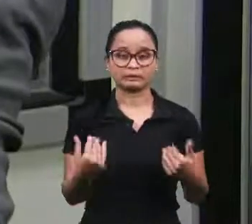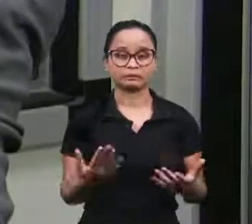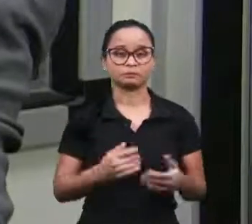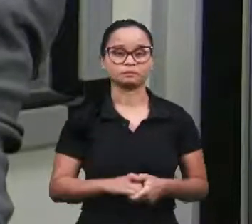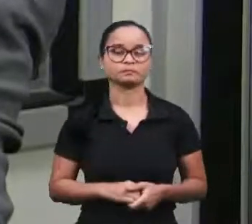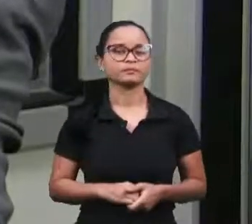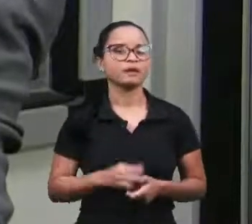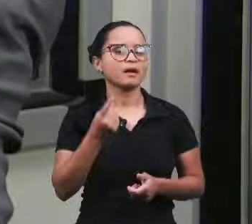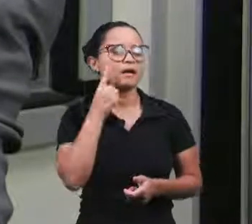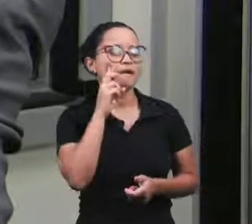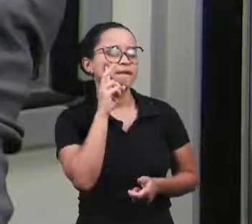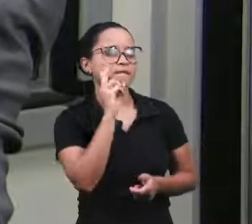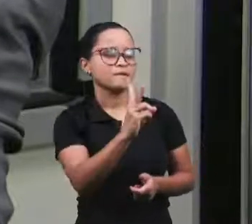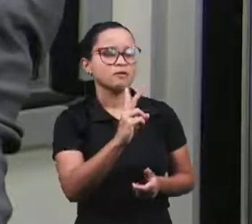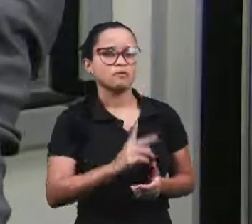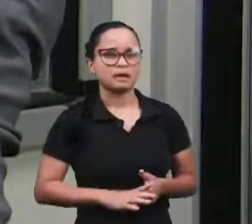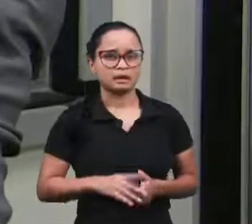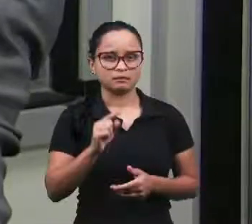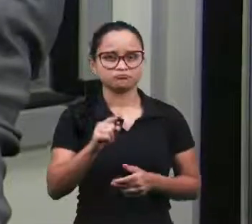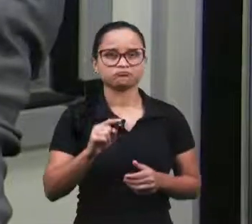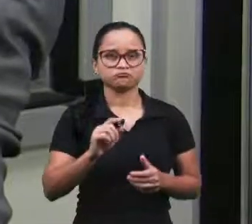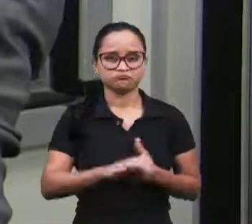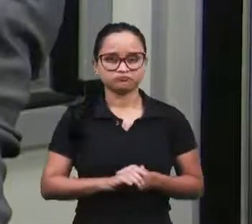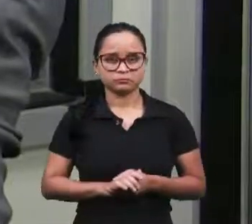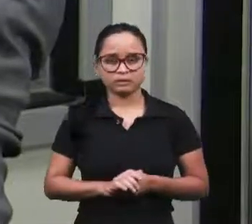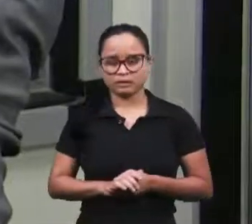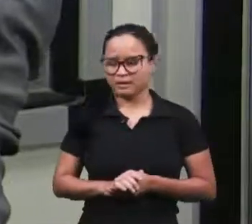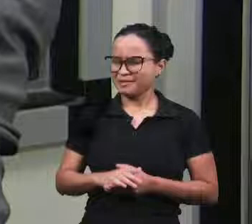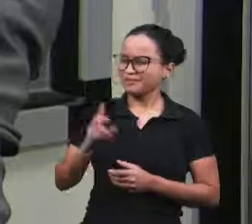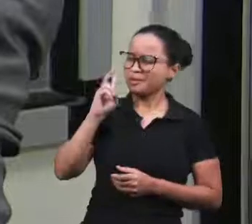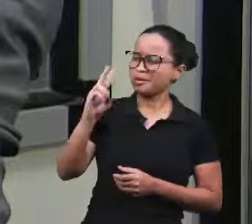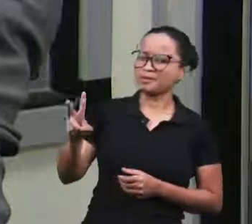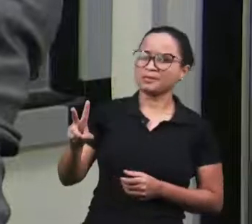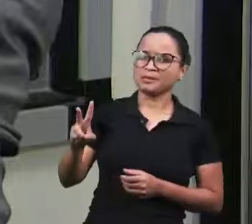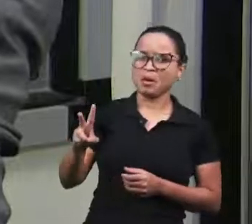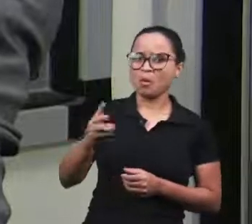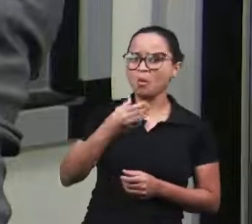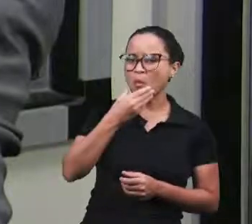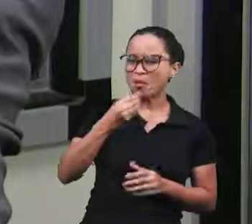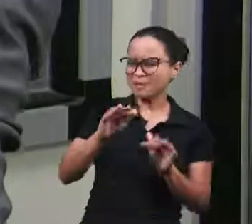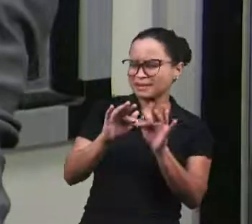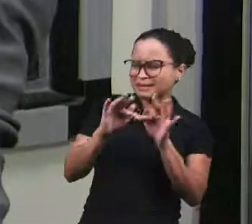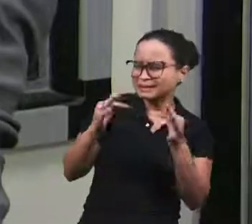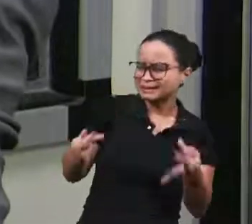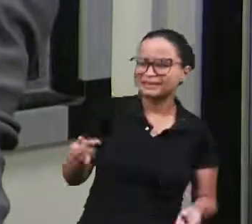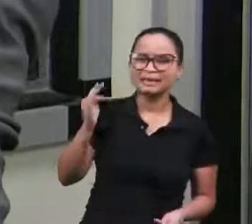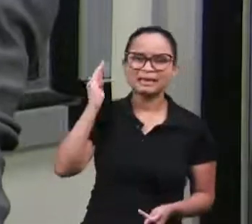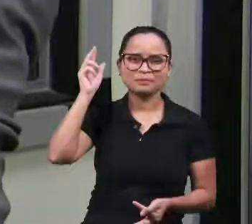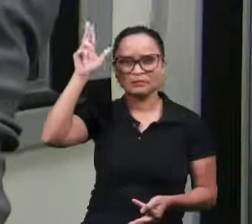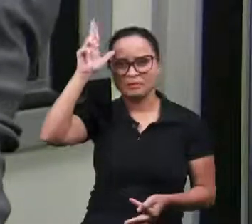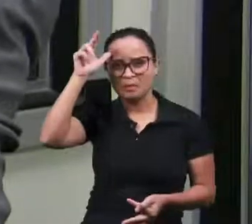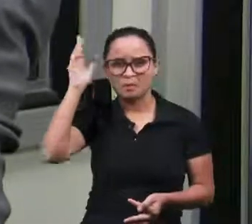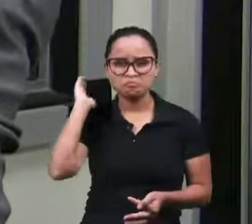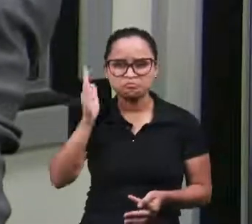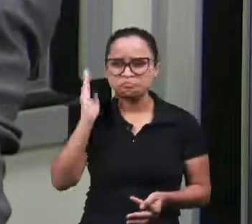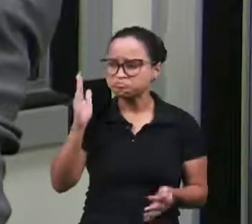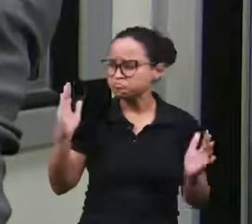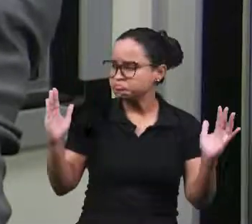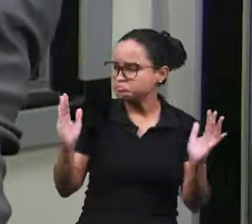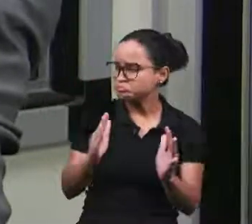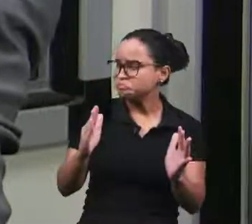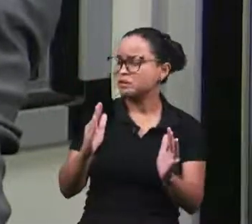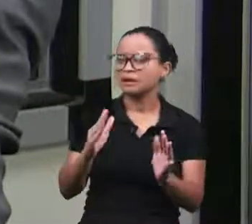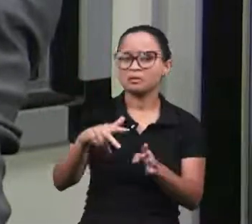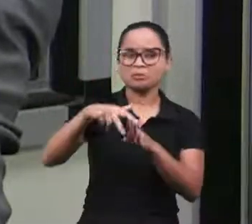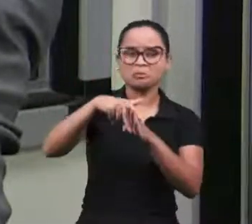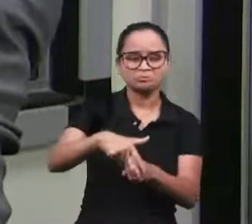e Israel esperava não ver um homem simples num jumentinho. O povo de Israel esperava